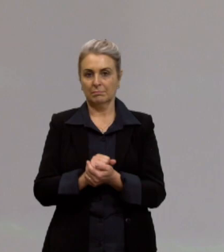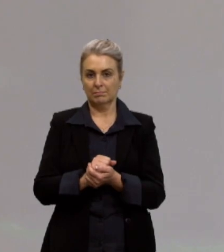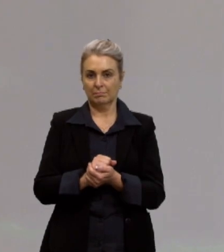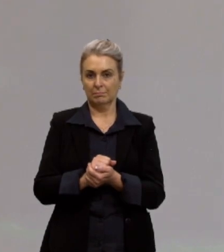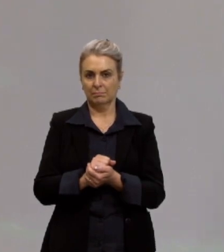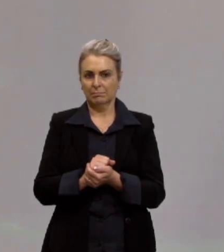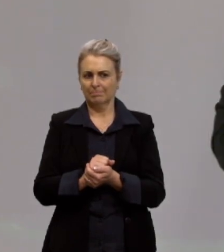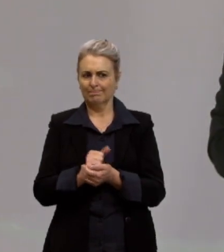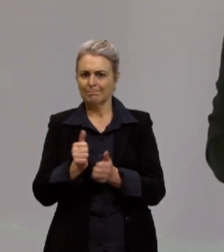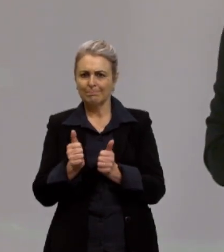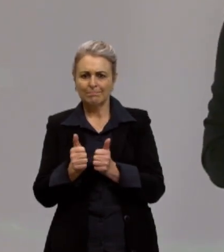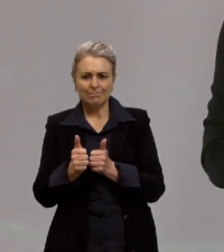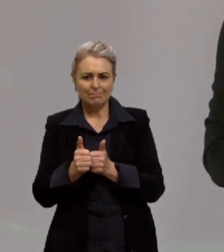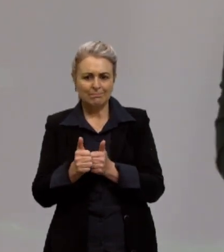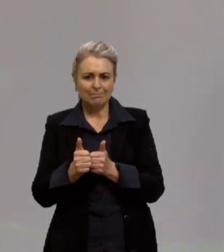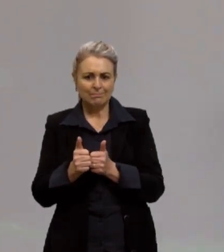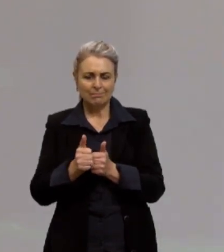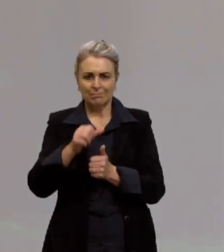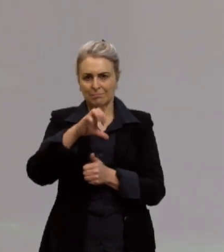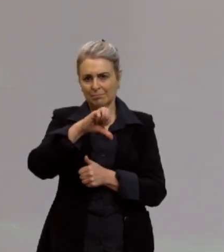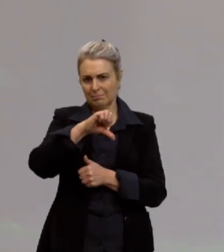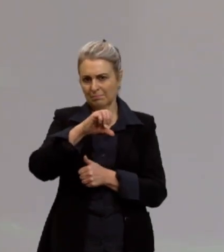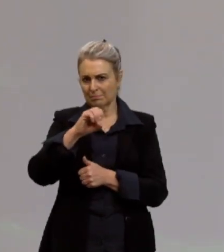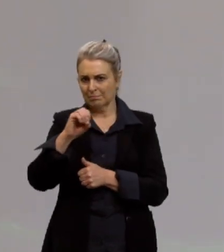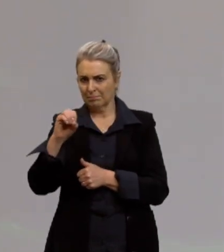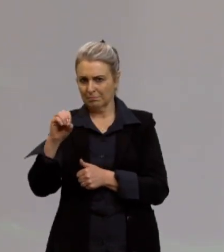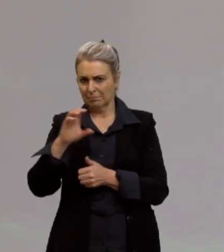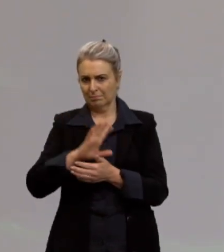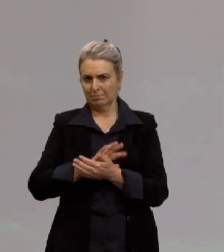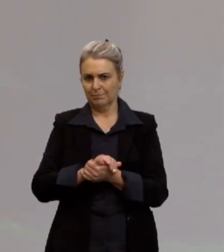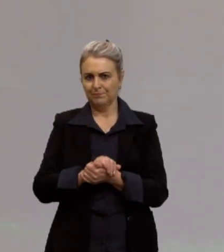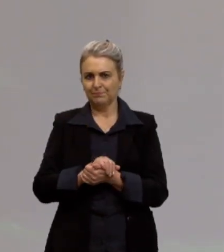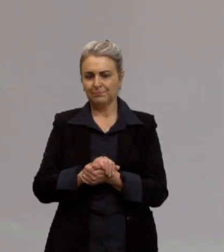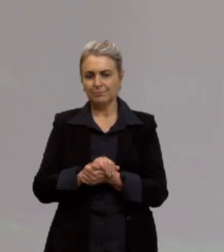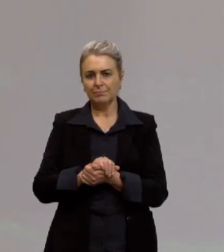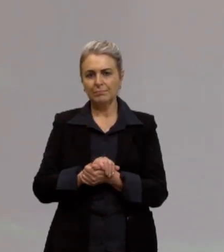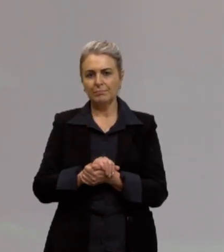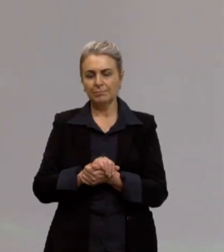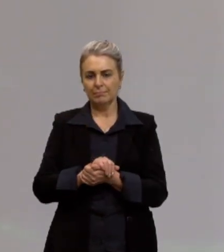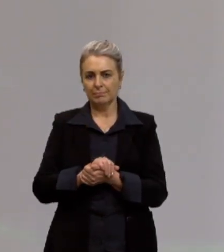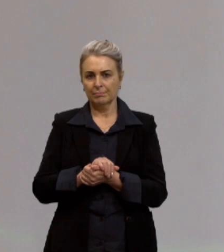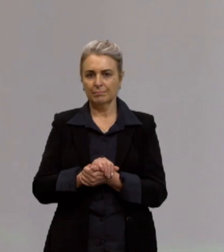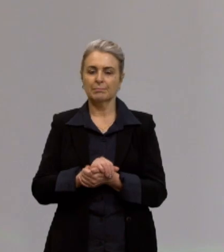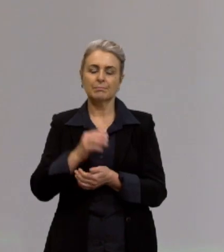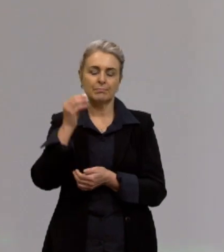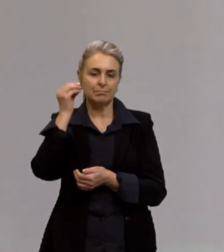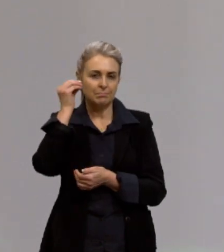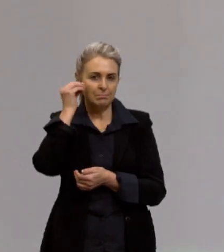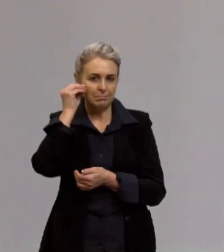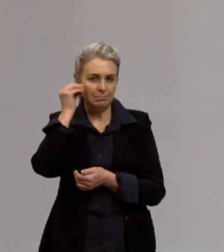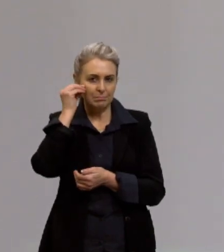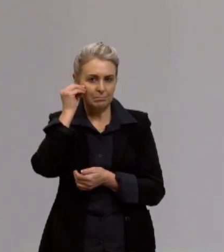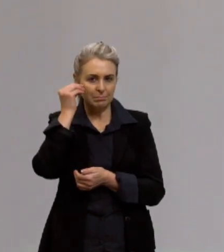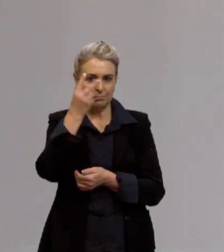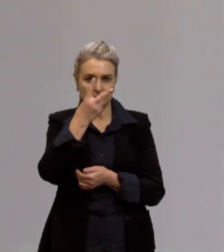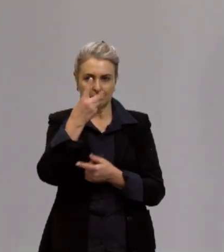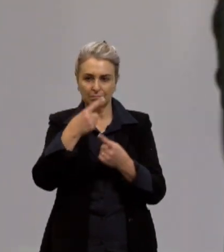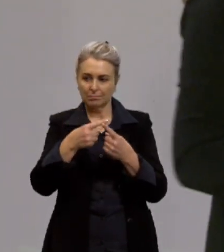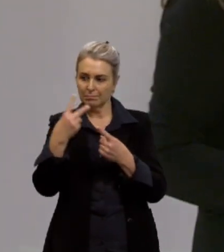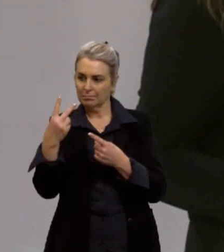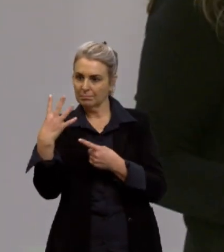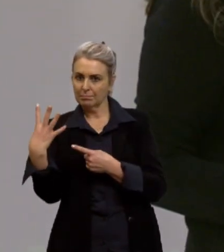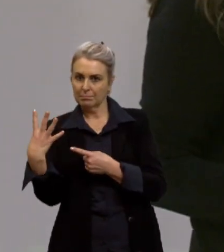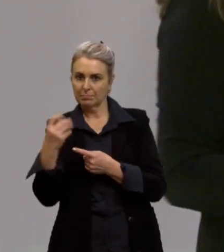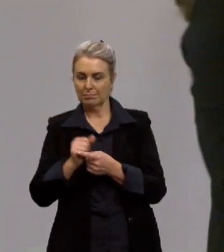muito pertinho aqui do 900, né? Ó, até vou testar com vocês. Ó, 2 vezes 2,